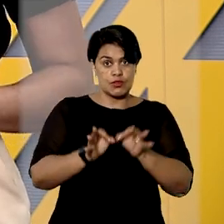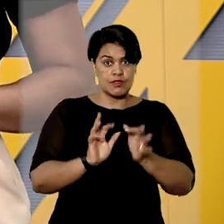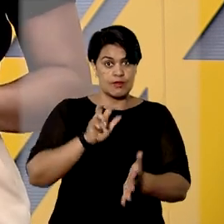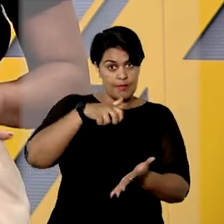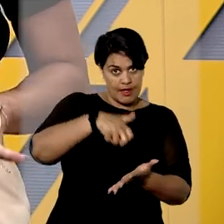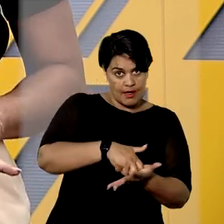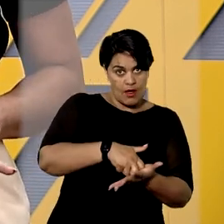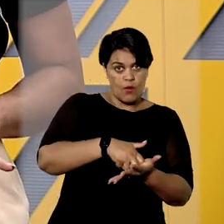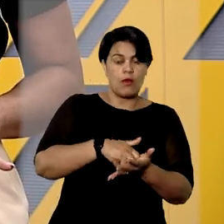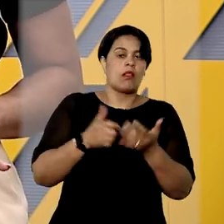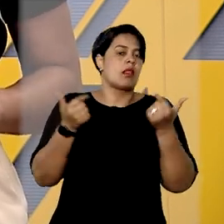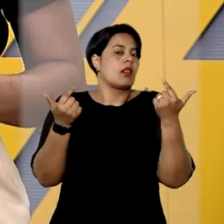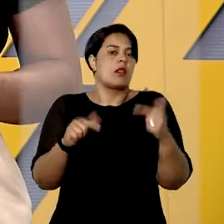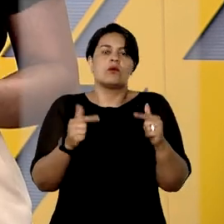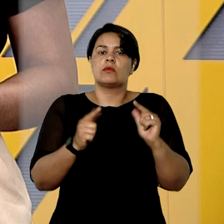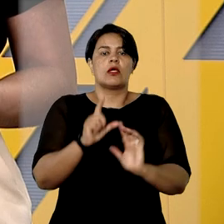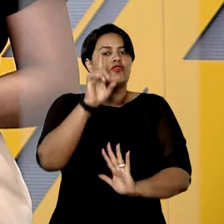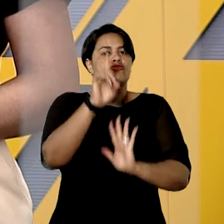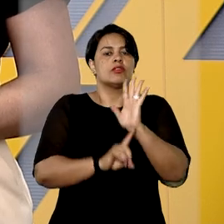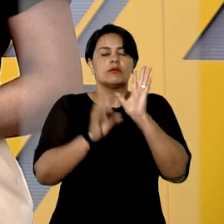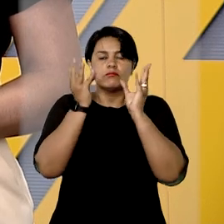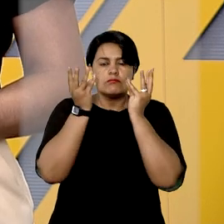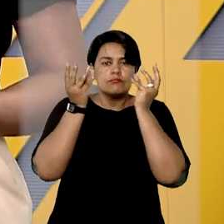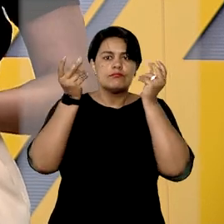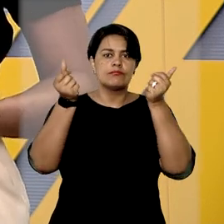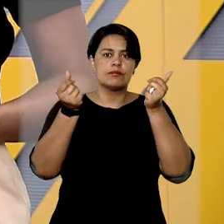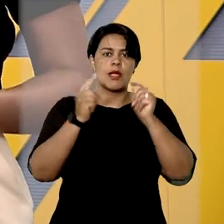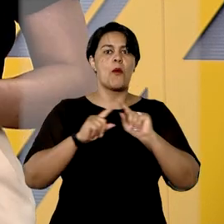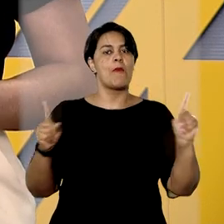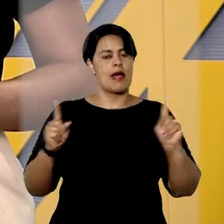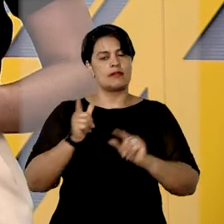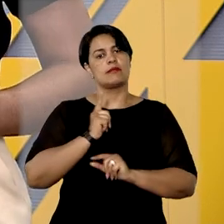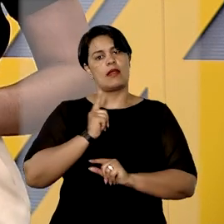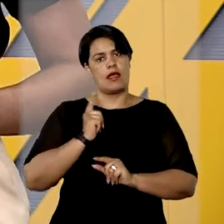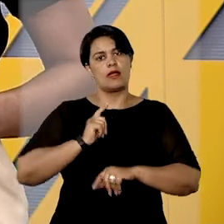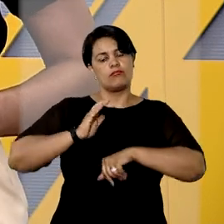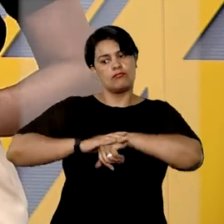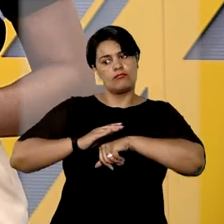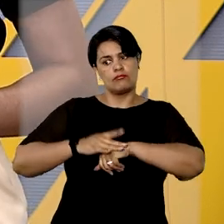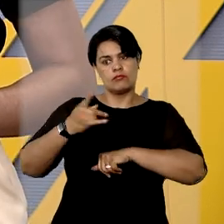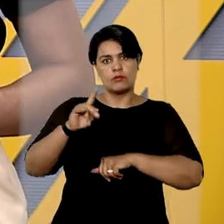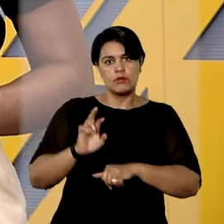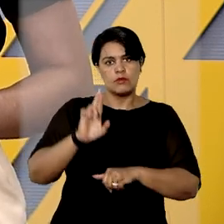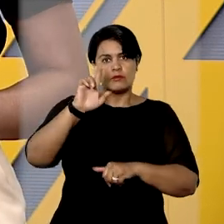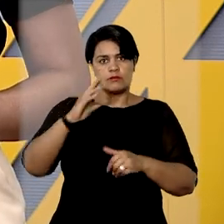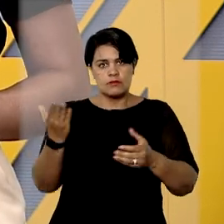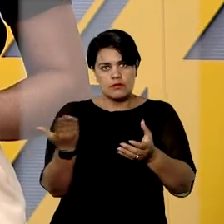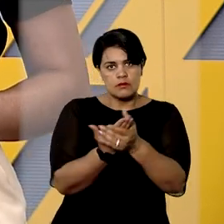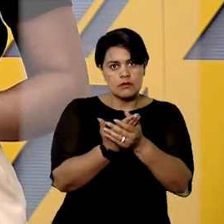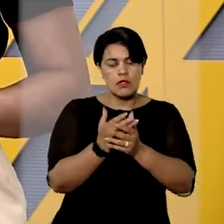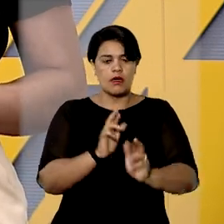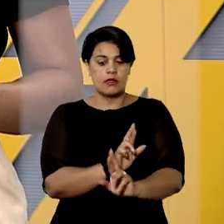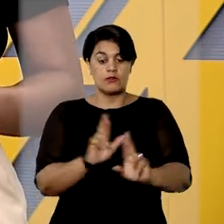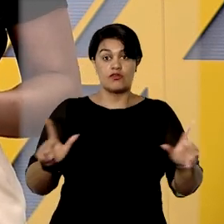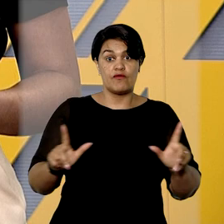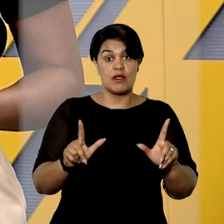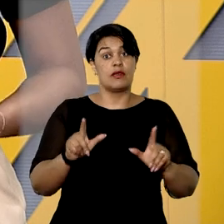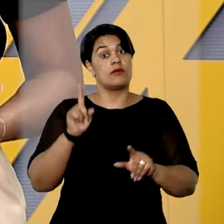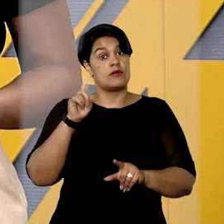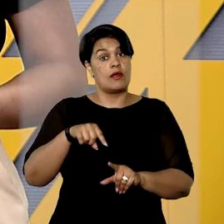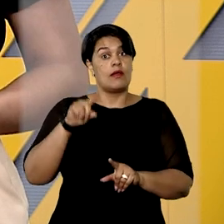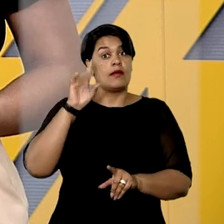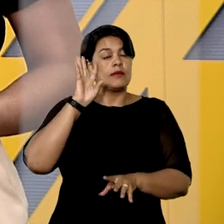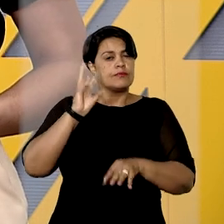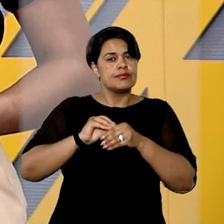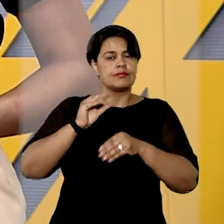consensual, embora não haja direito subjetivo do réu, há um poder-dever do titular da ação penal que é diferente de uma simples